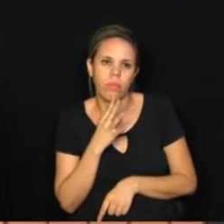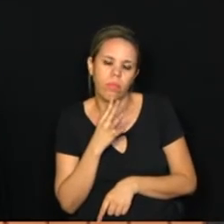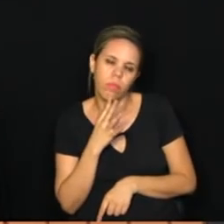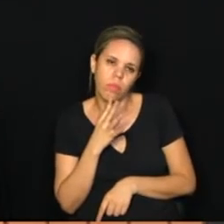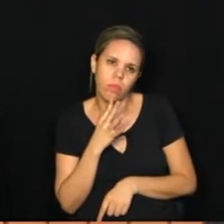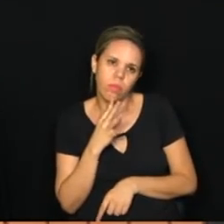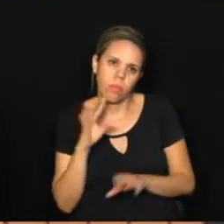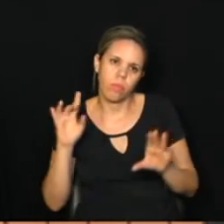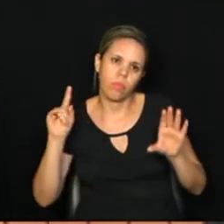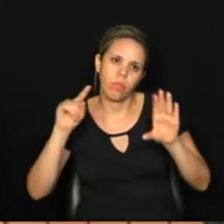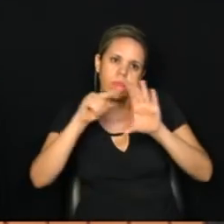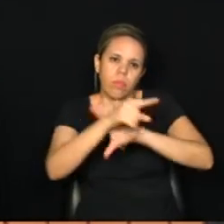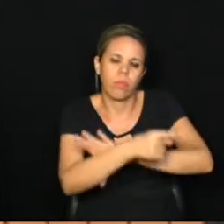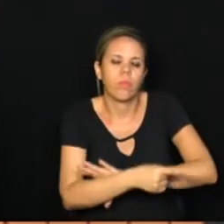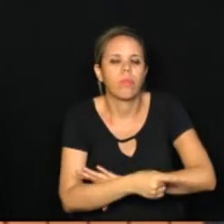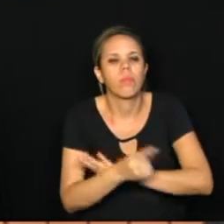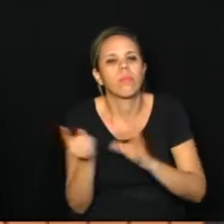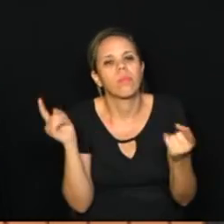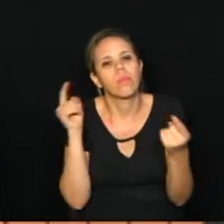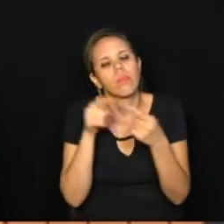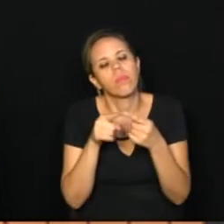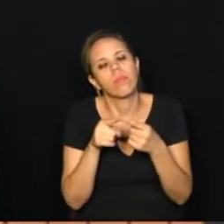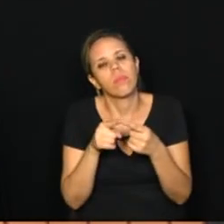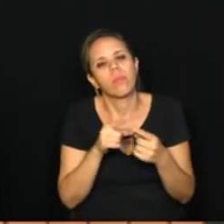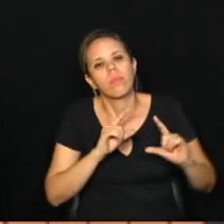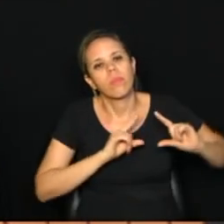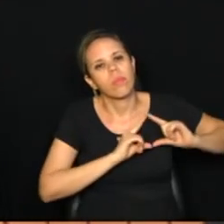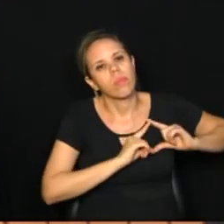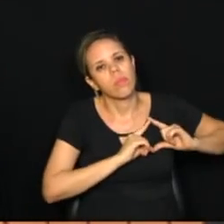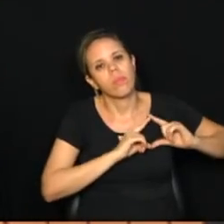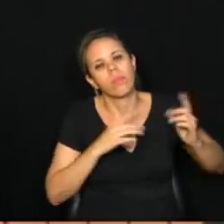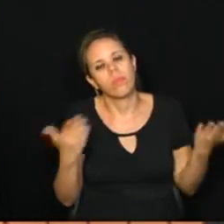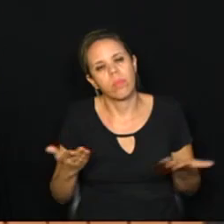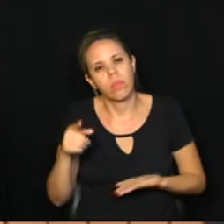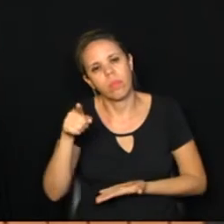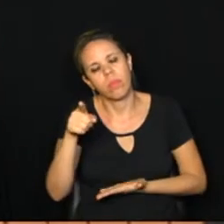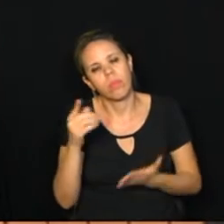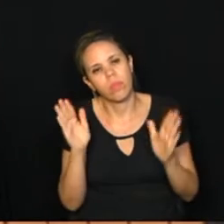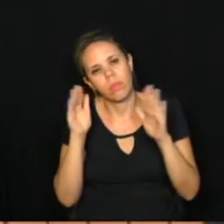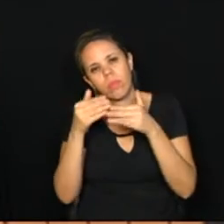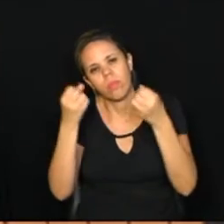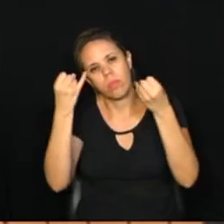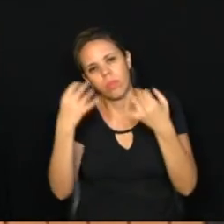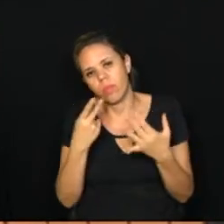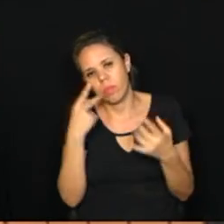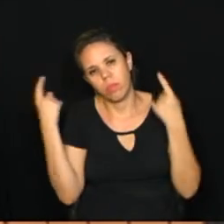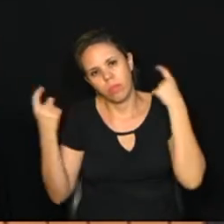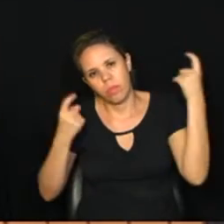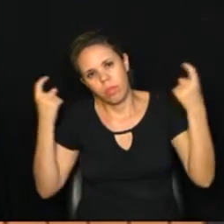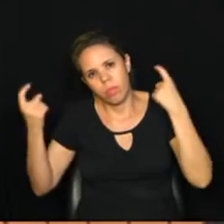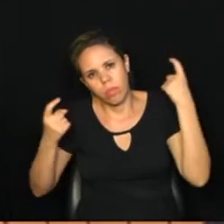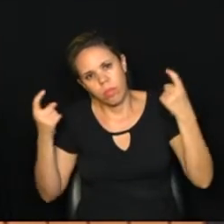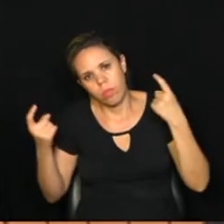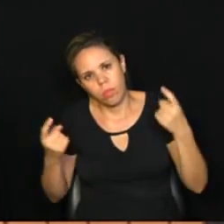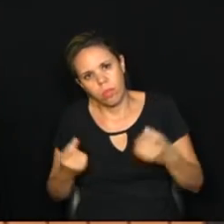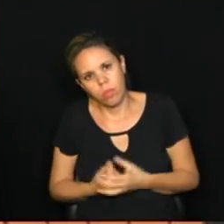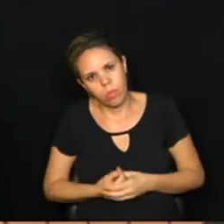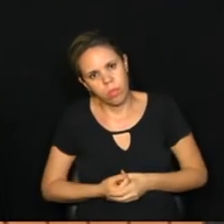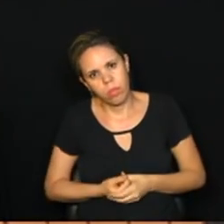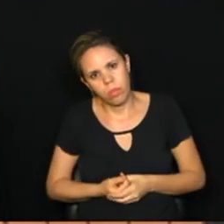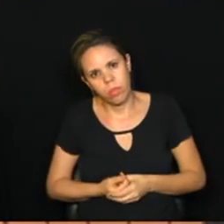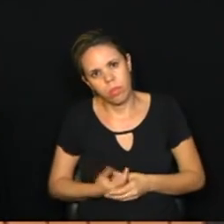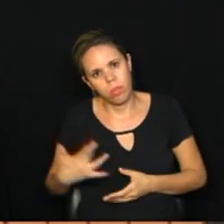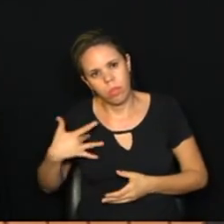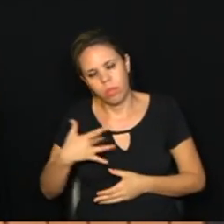maior profundidade, né, essa missão da Defesa Civil. Né? Hoje você focou muito na preocupação, inclusive, com a questão da